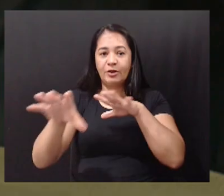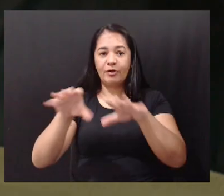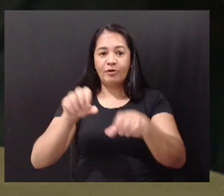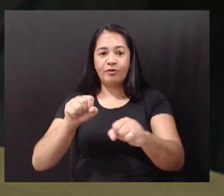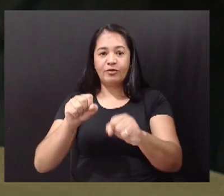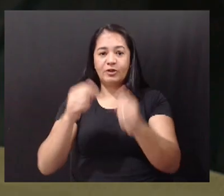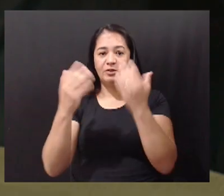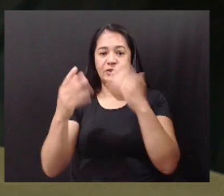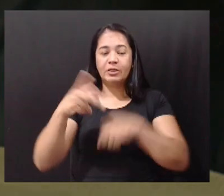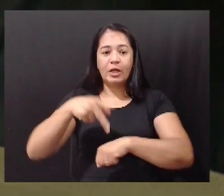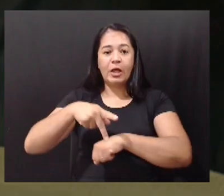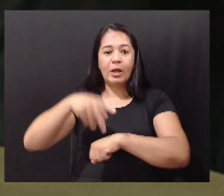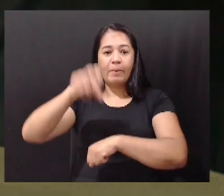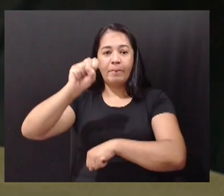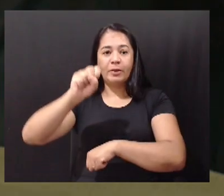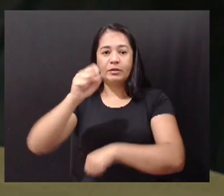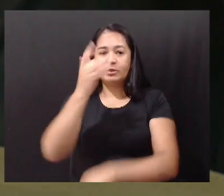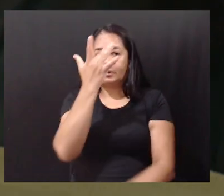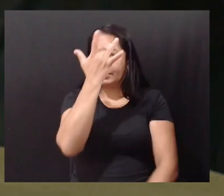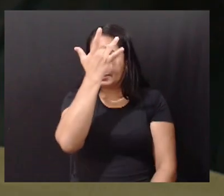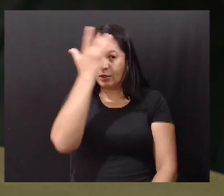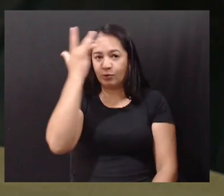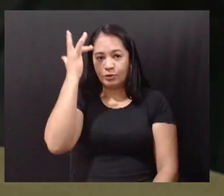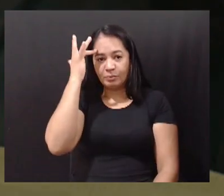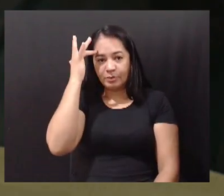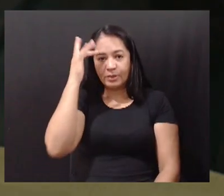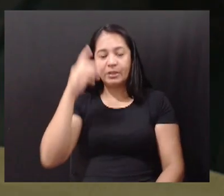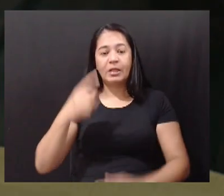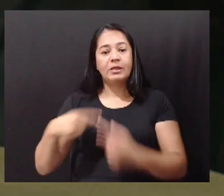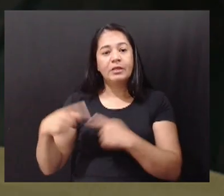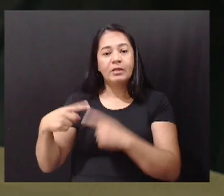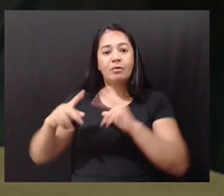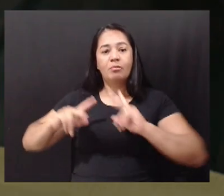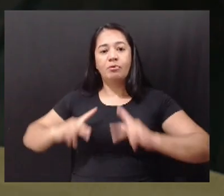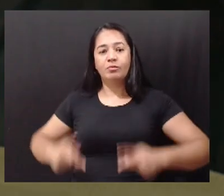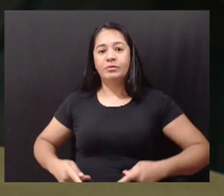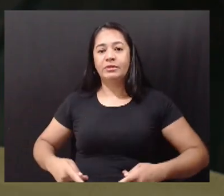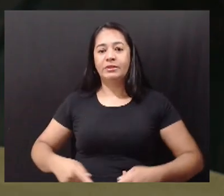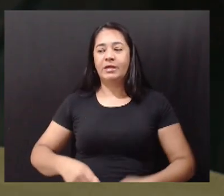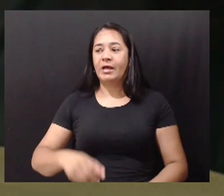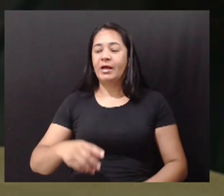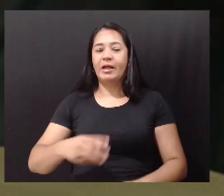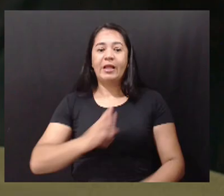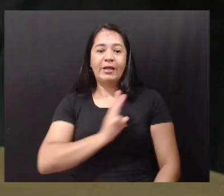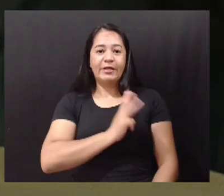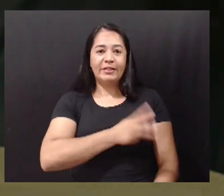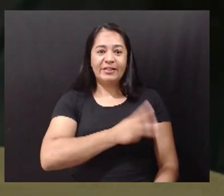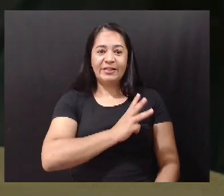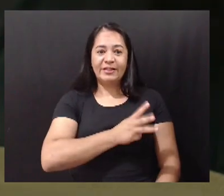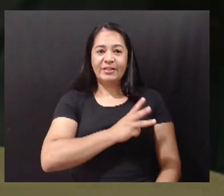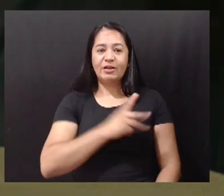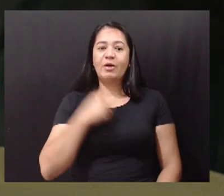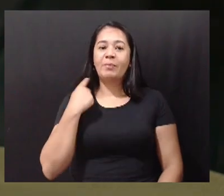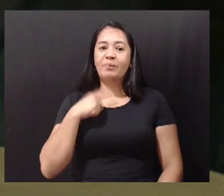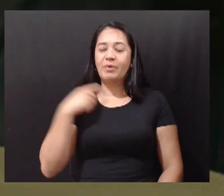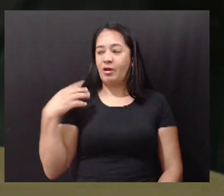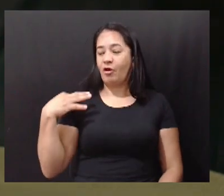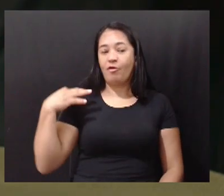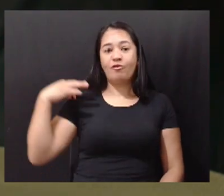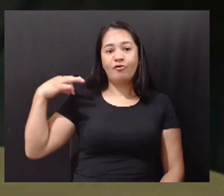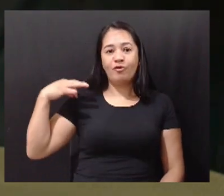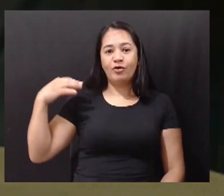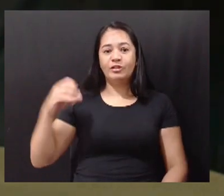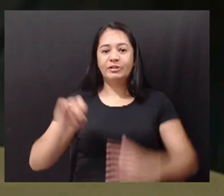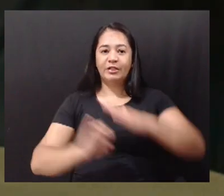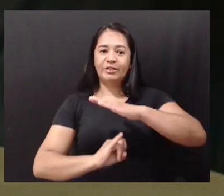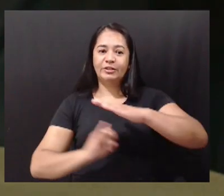em saúde mental, desenvolvimento humano. Ela atua em Três Corações, em Minas Gerais, é voluntária em instituições de